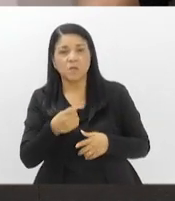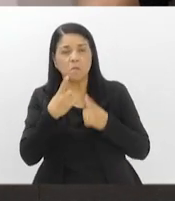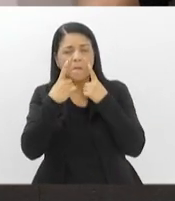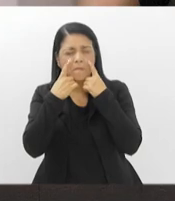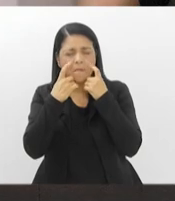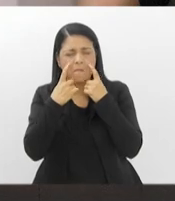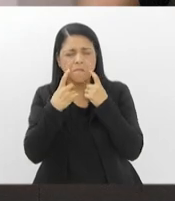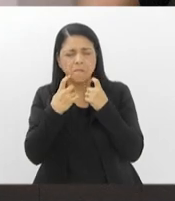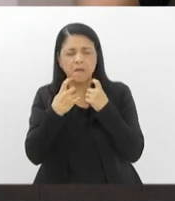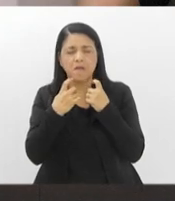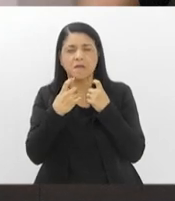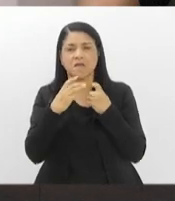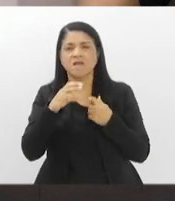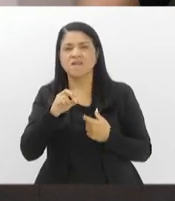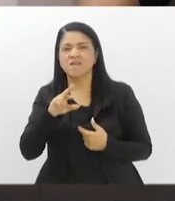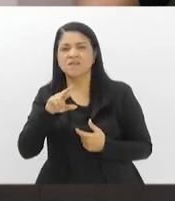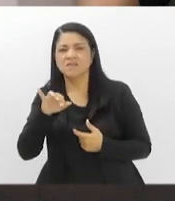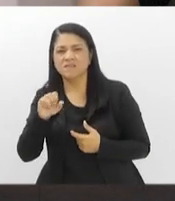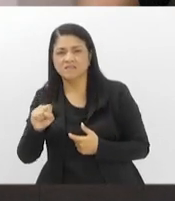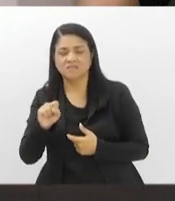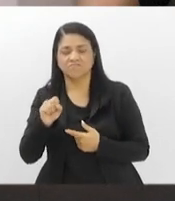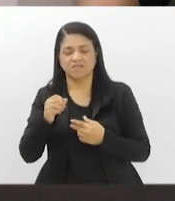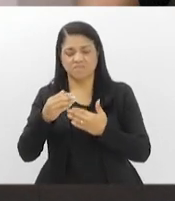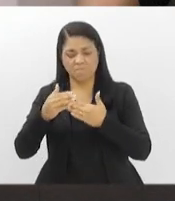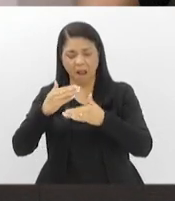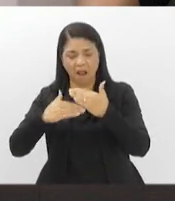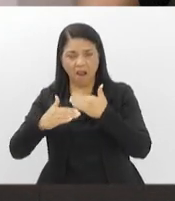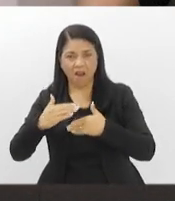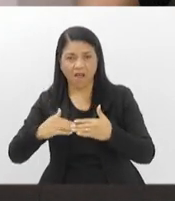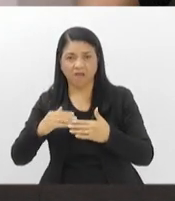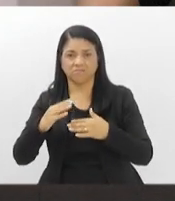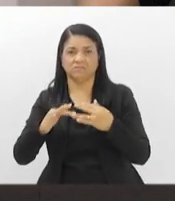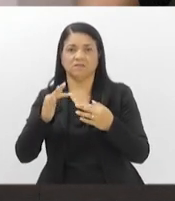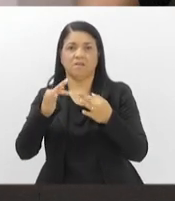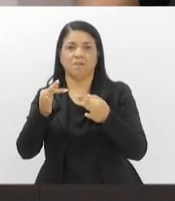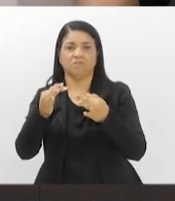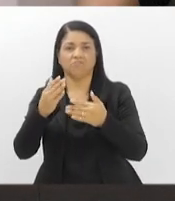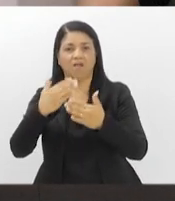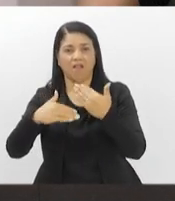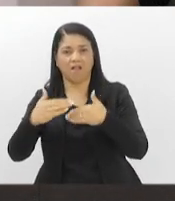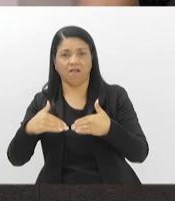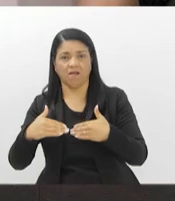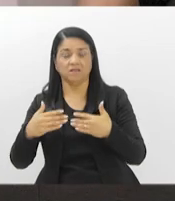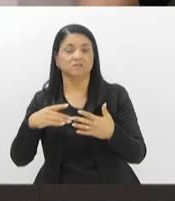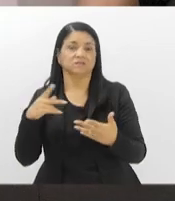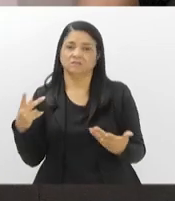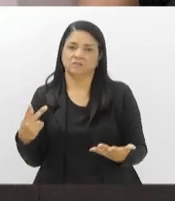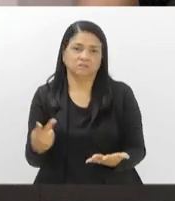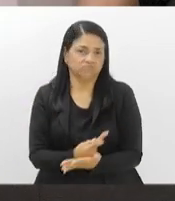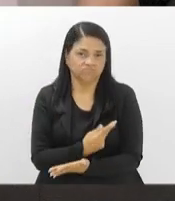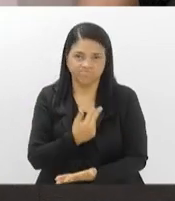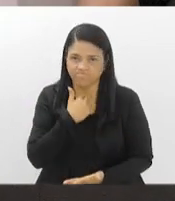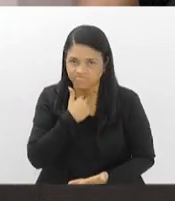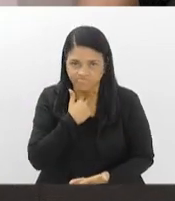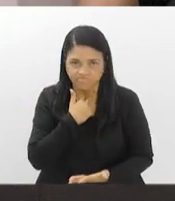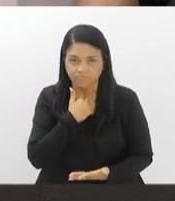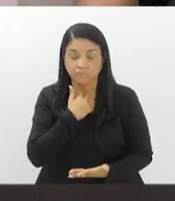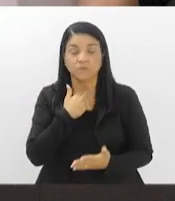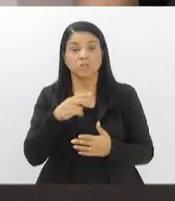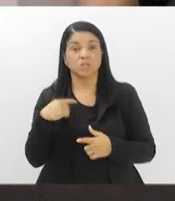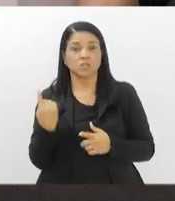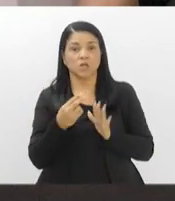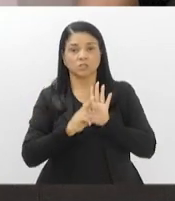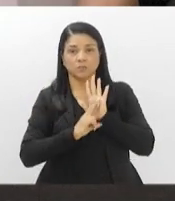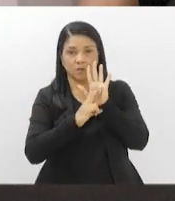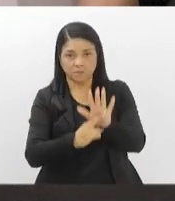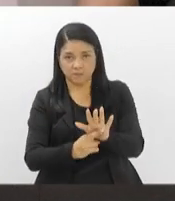chorando regredindo isto não pode acontecer mais nós como representantes desta população